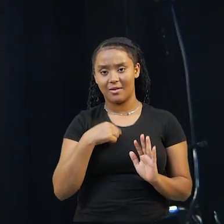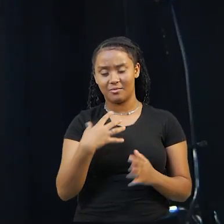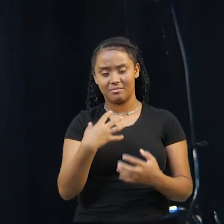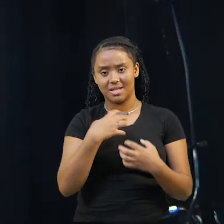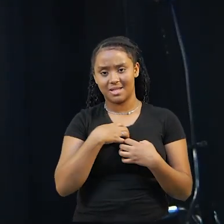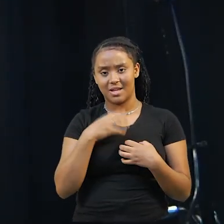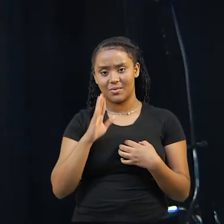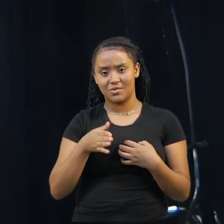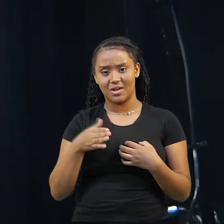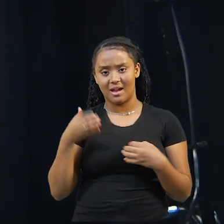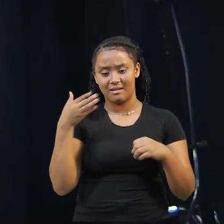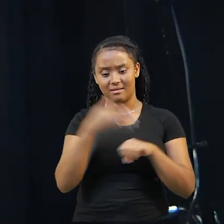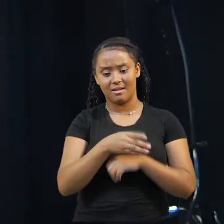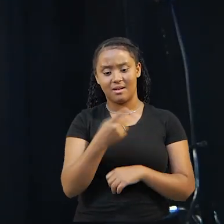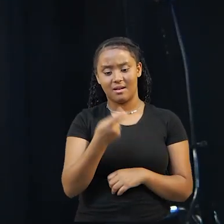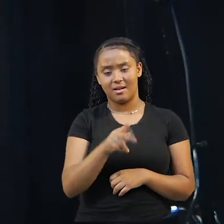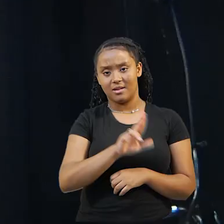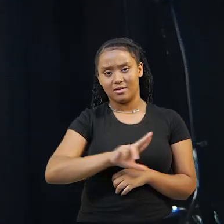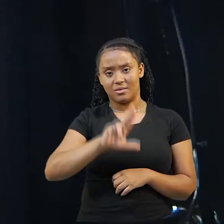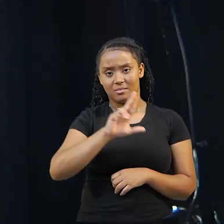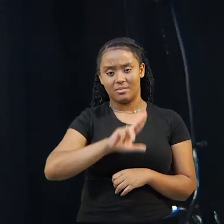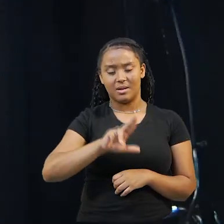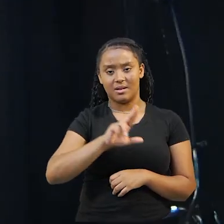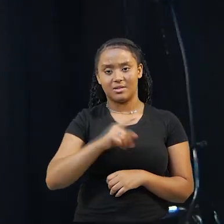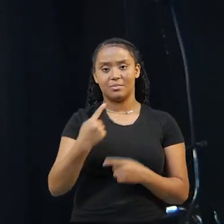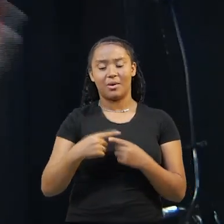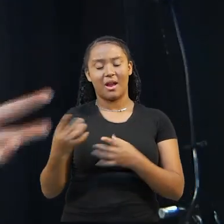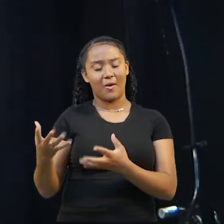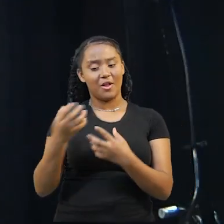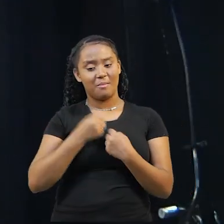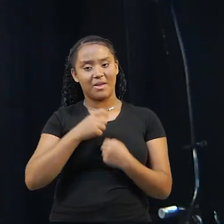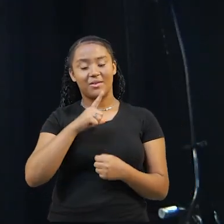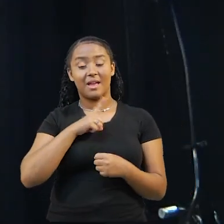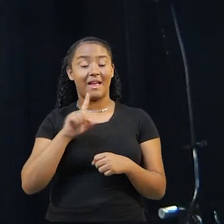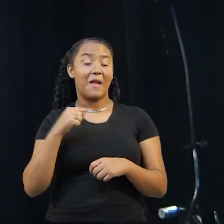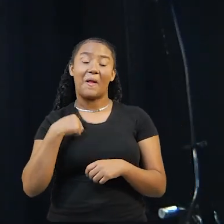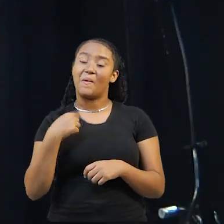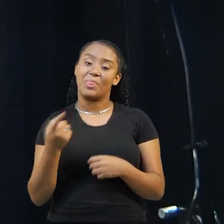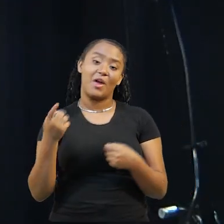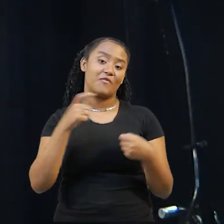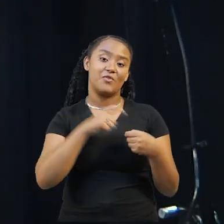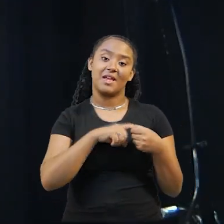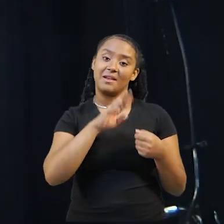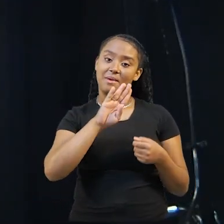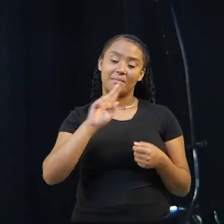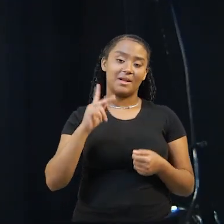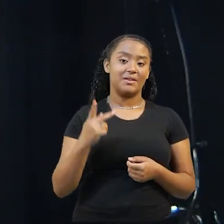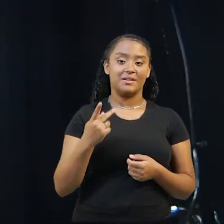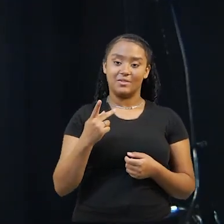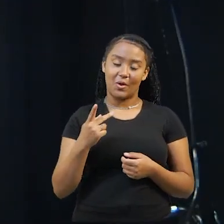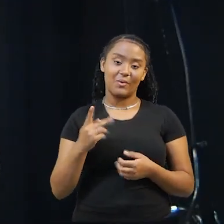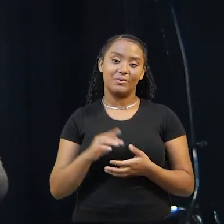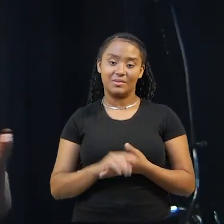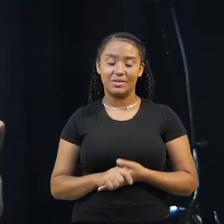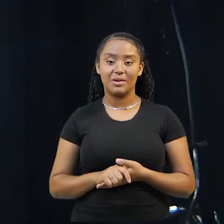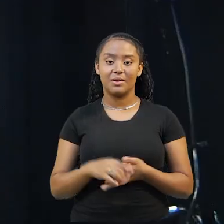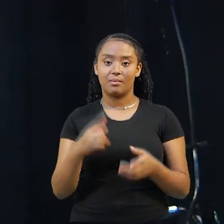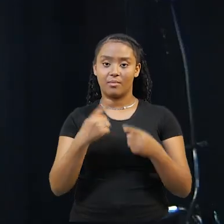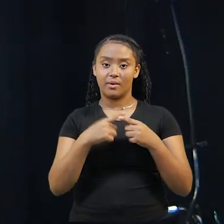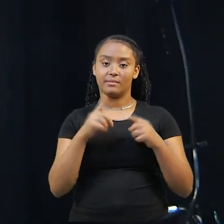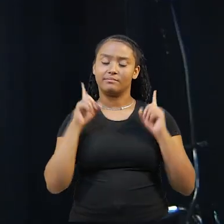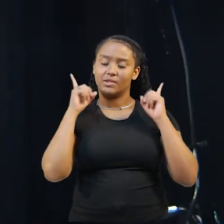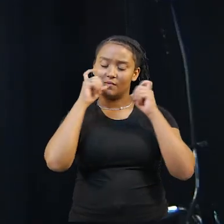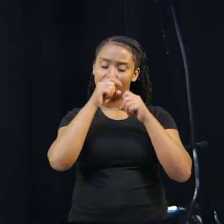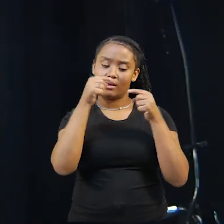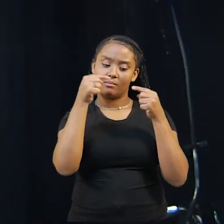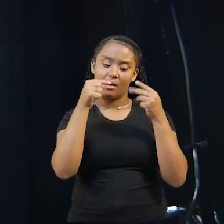uma uberlandina, porque realmente fui acolhida, não voltaria para Belo Horizonte, que é minha terra natal, pelas dificuldades que a